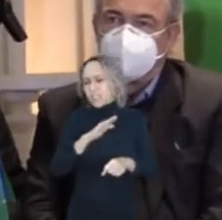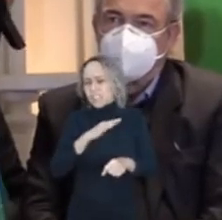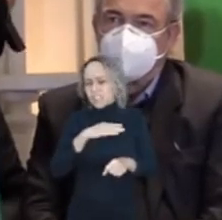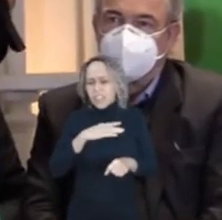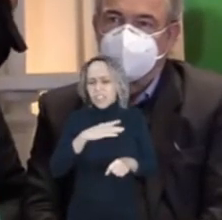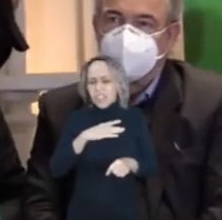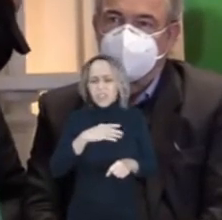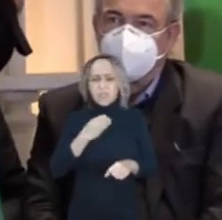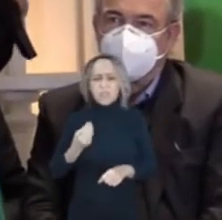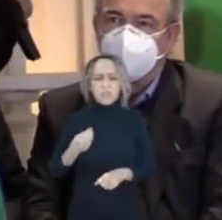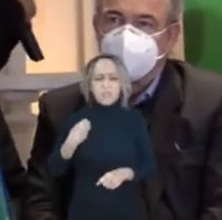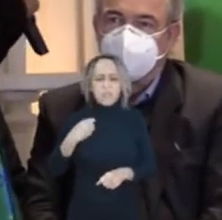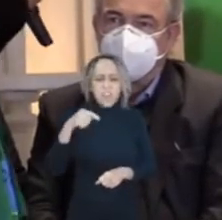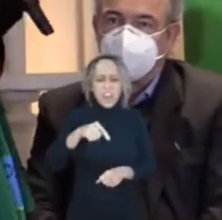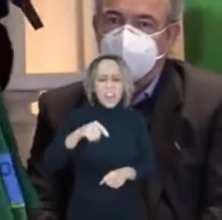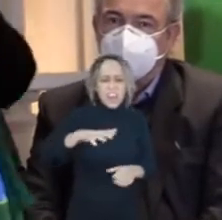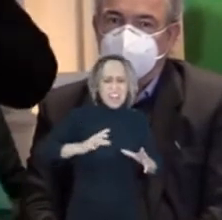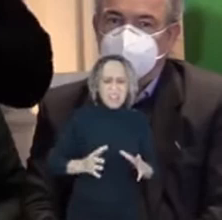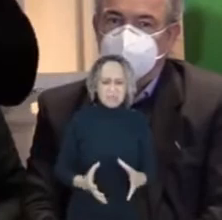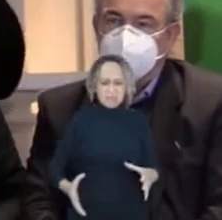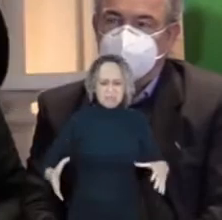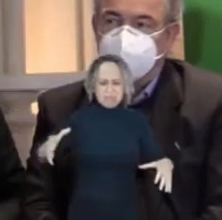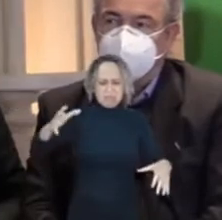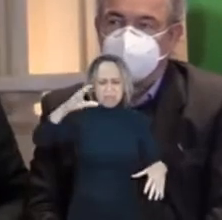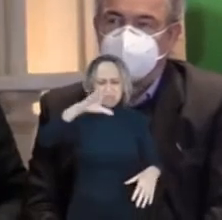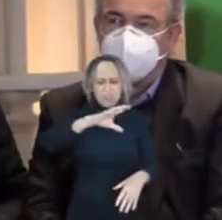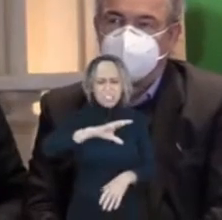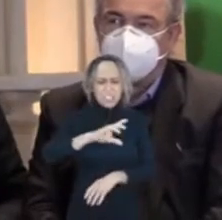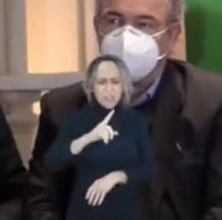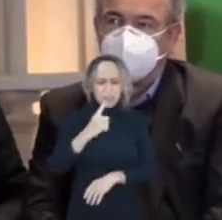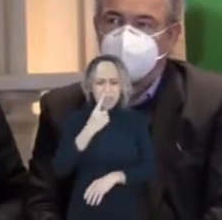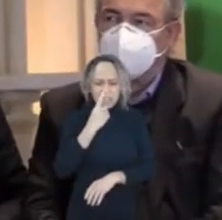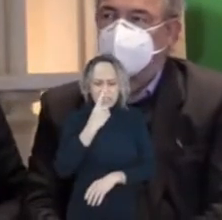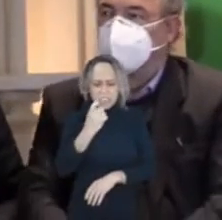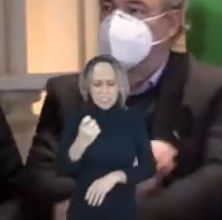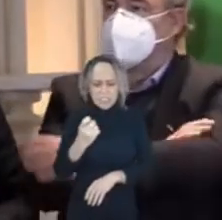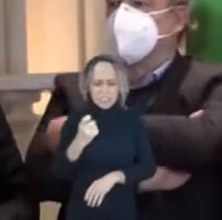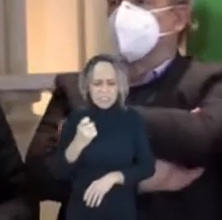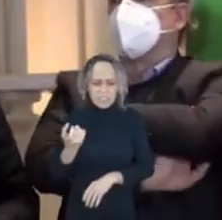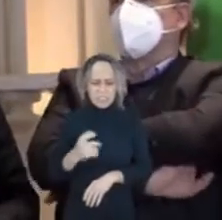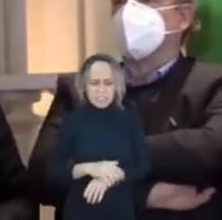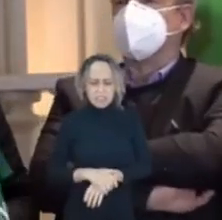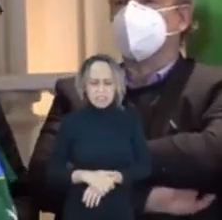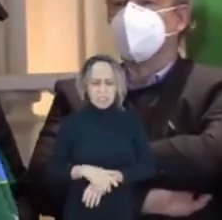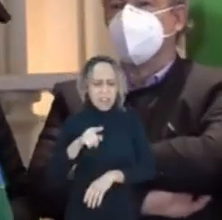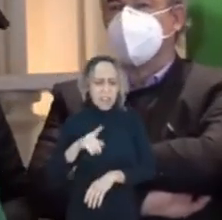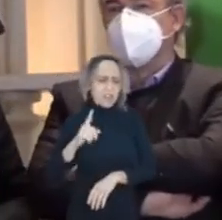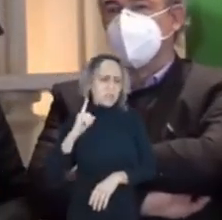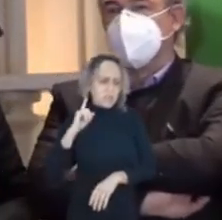soterrada no lixão junto com a família e mais de 200 pessoas que